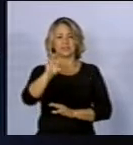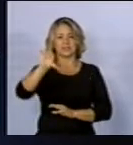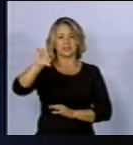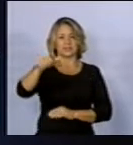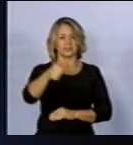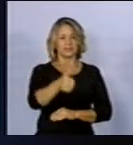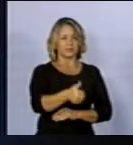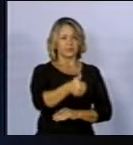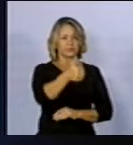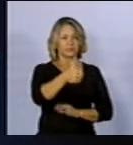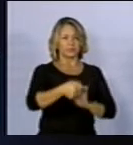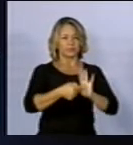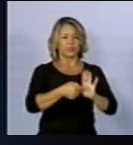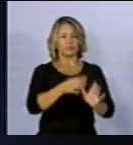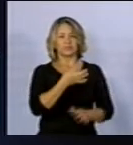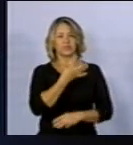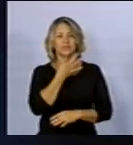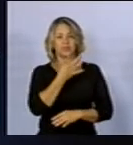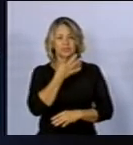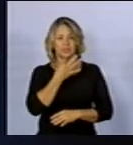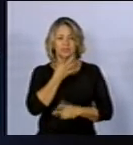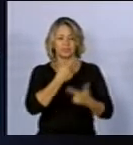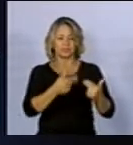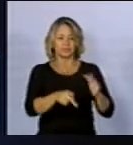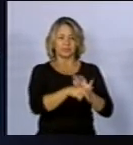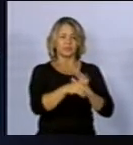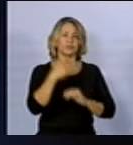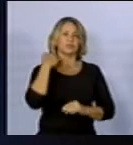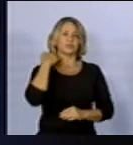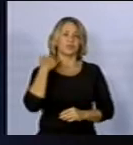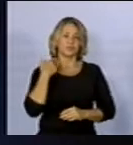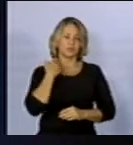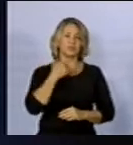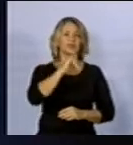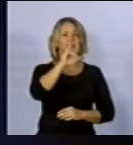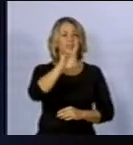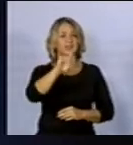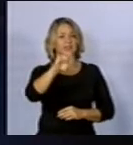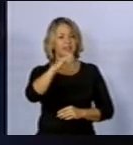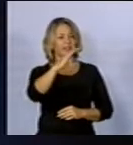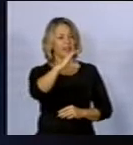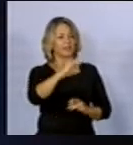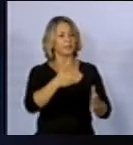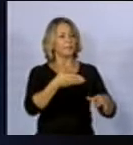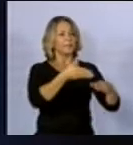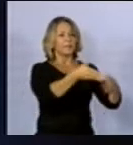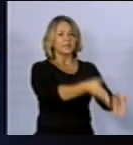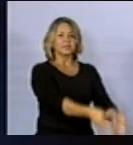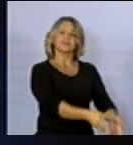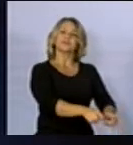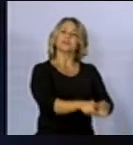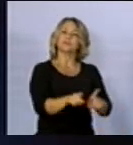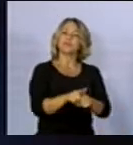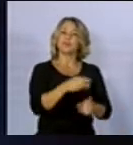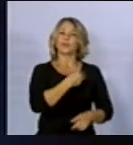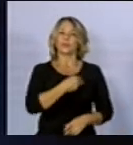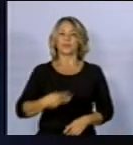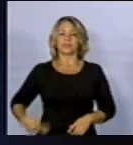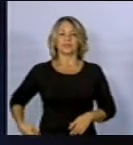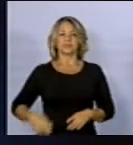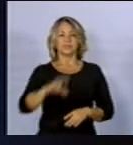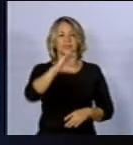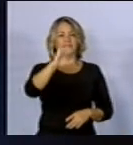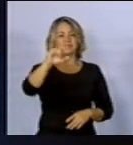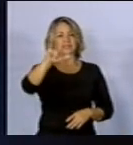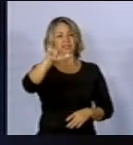2591 conhecida como AD dos bancos a qual o idec teve o prazer de participar o eminente Ministro Celso de Melo e